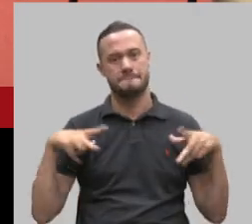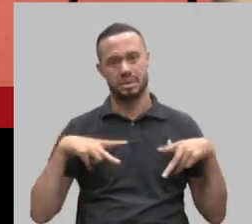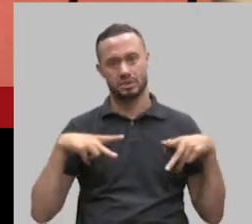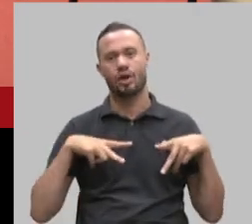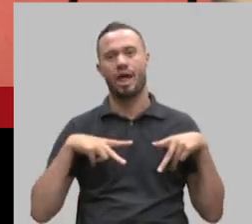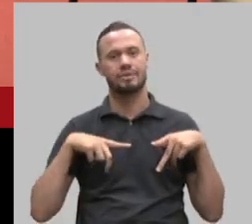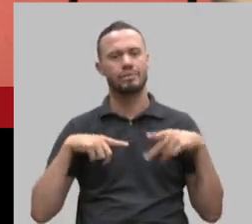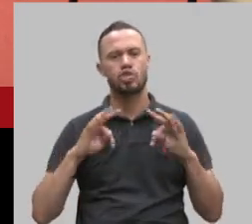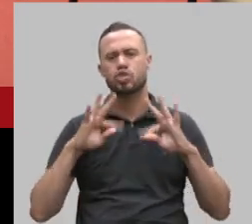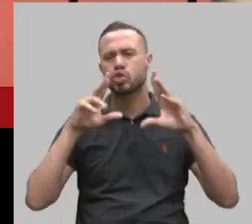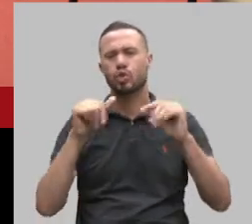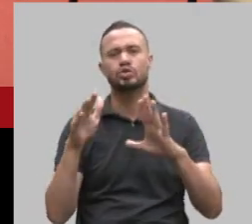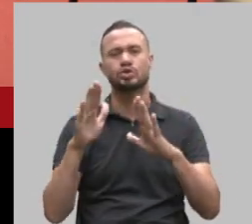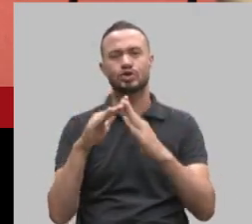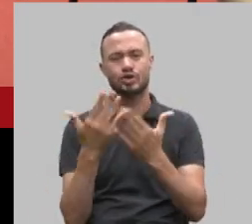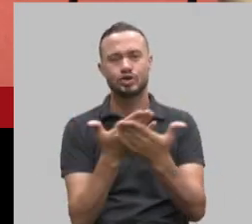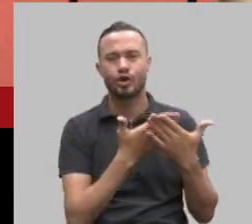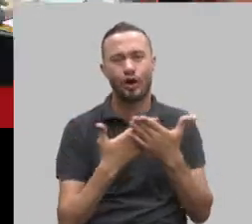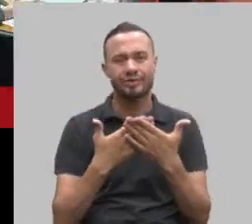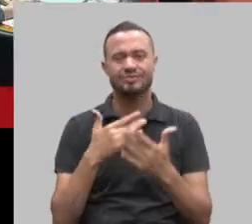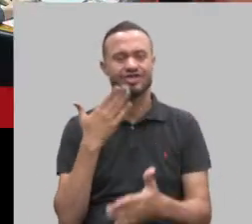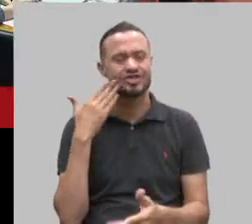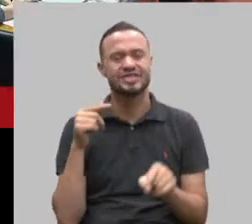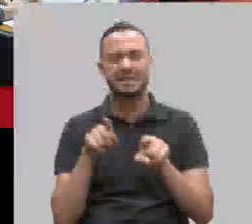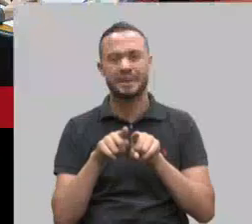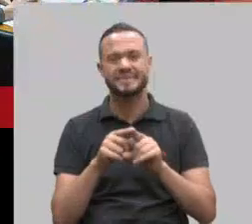jovens era